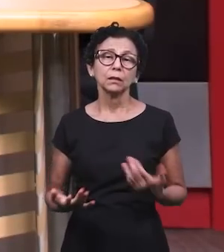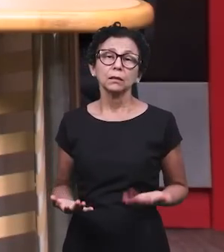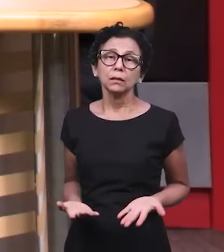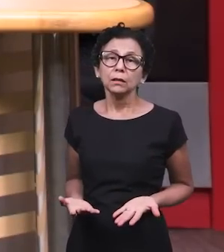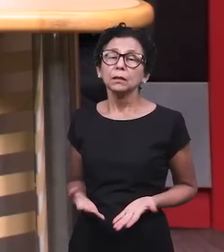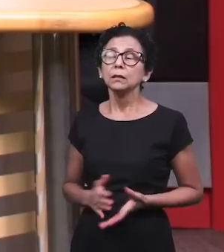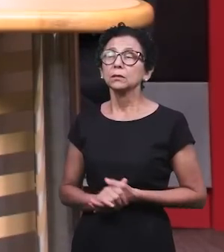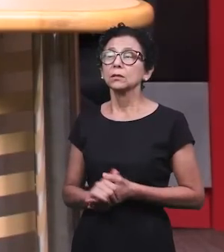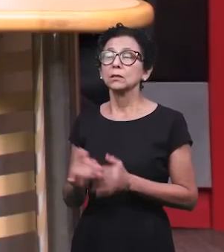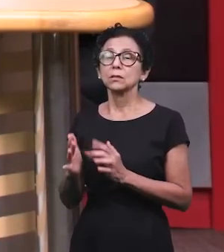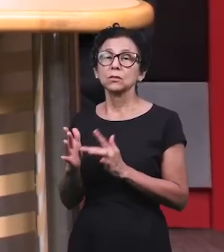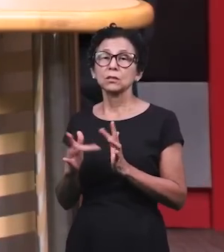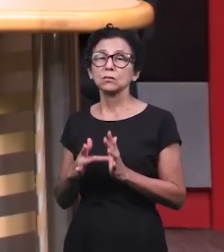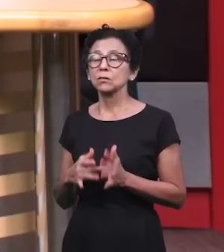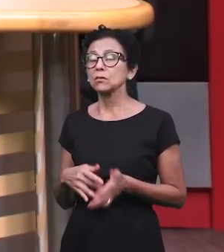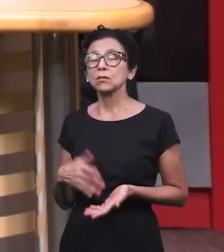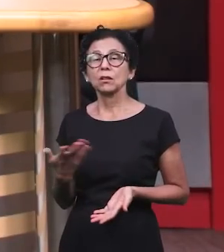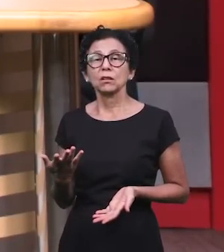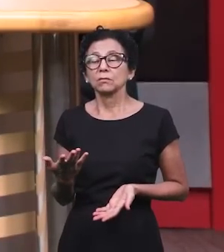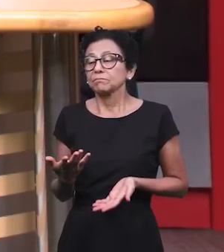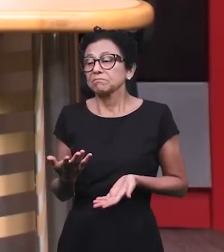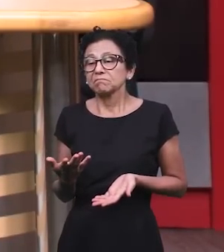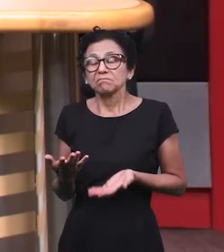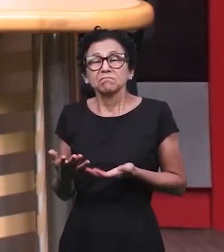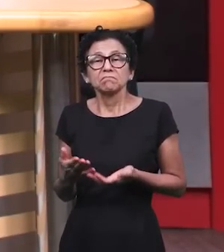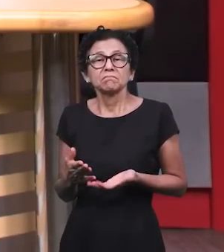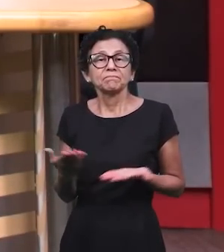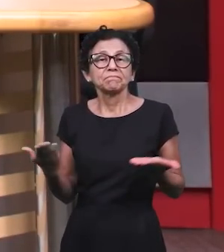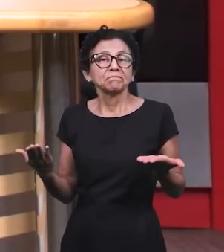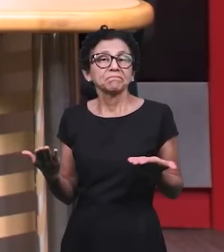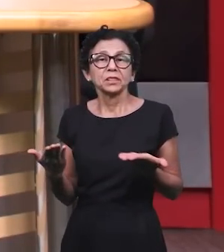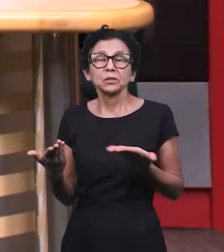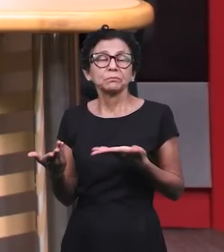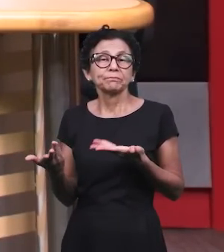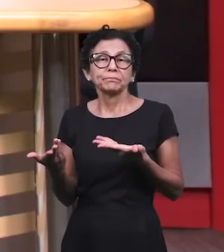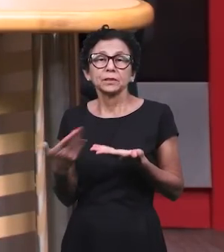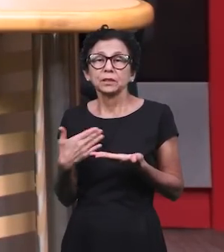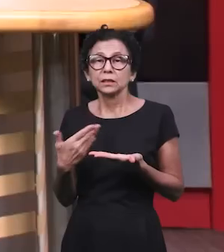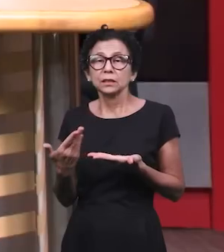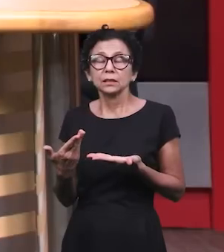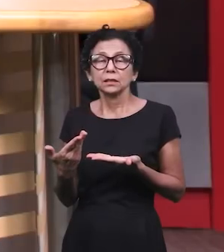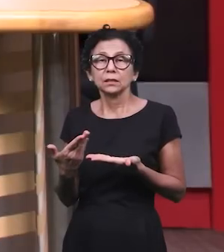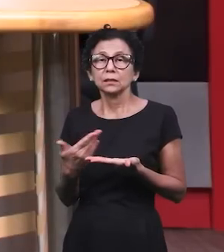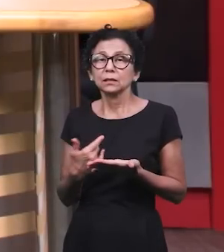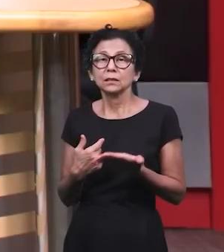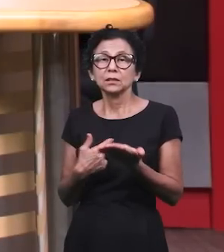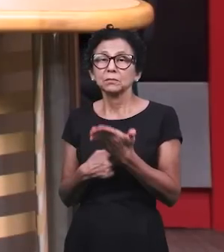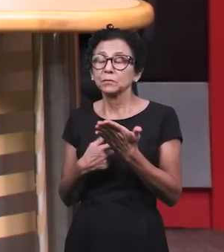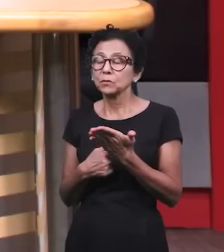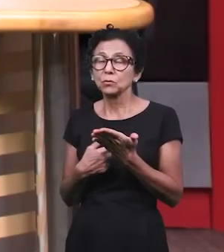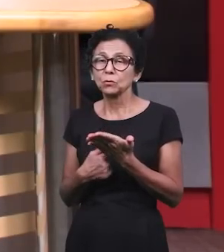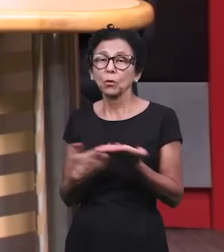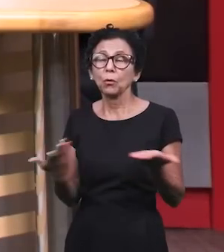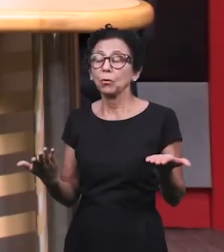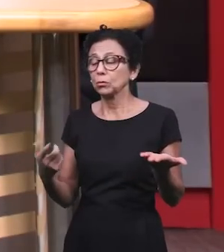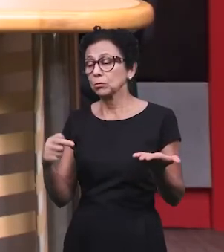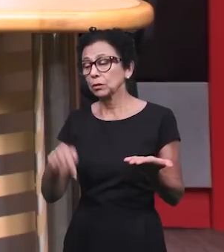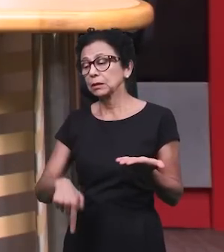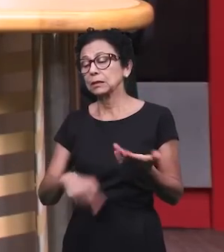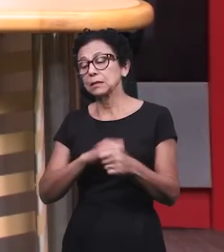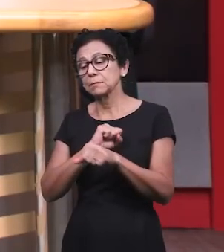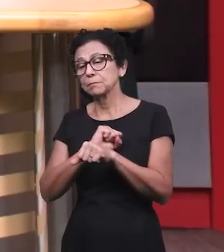tive atenção, mas ele, estando ele ainda falando, né? Isso é importante, ou seja,